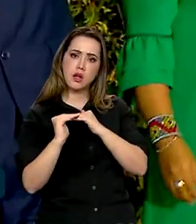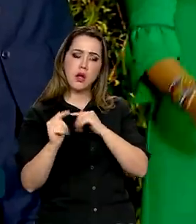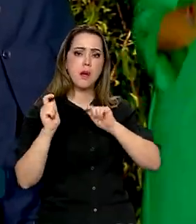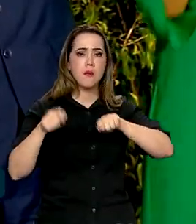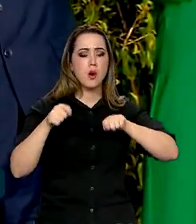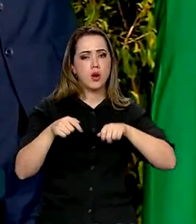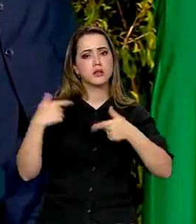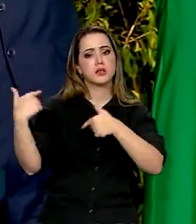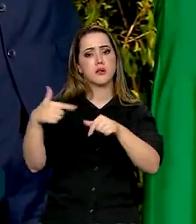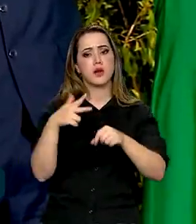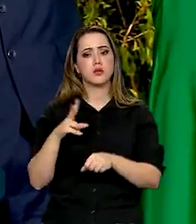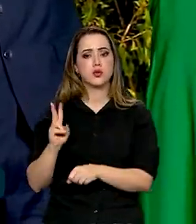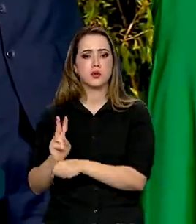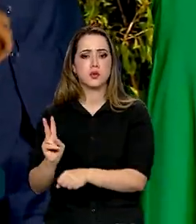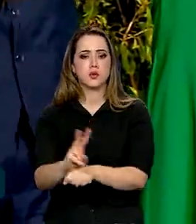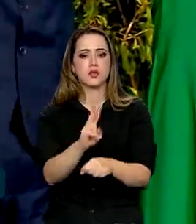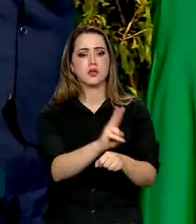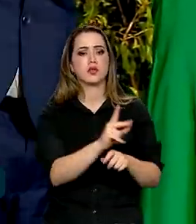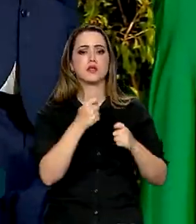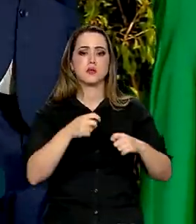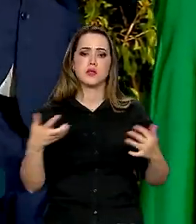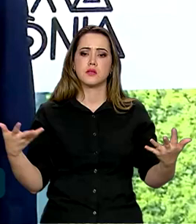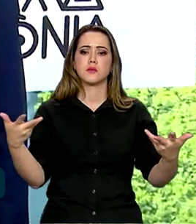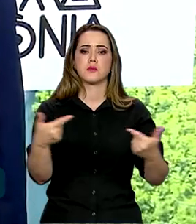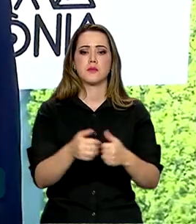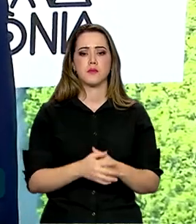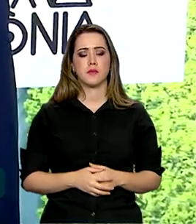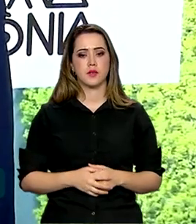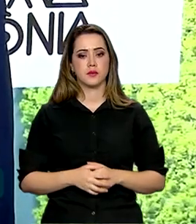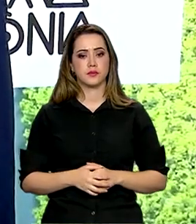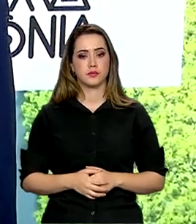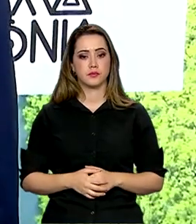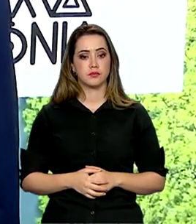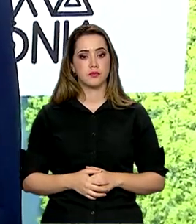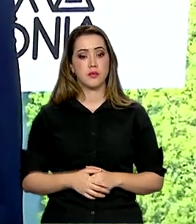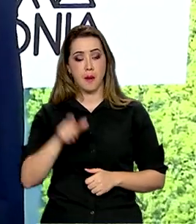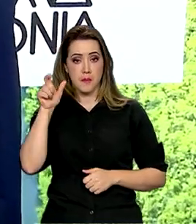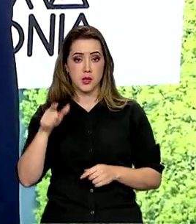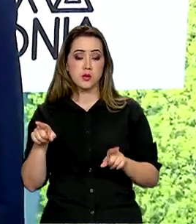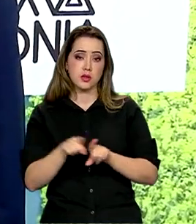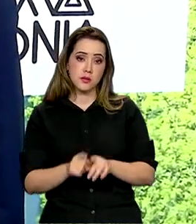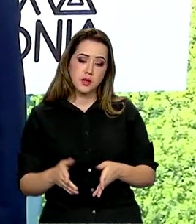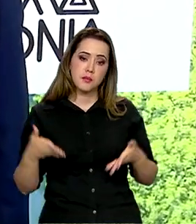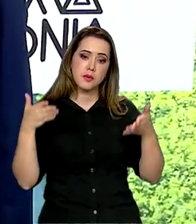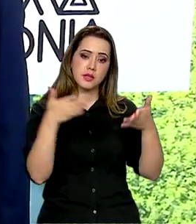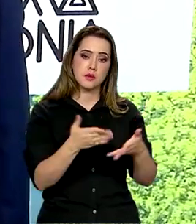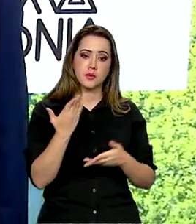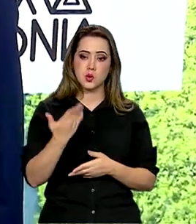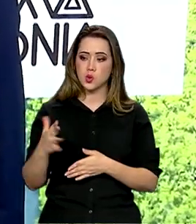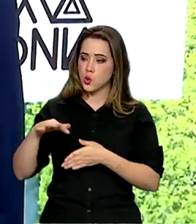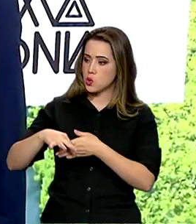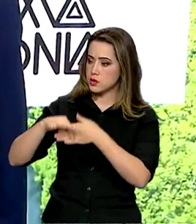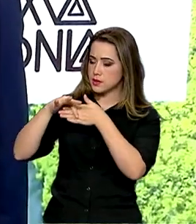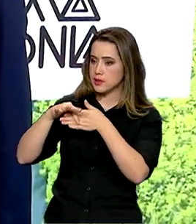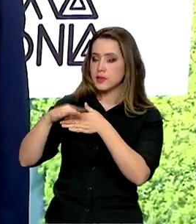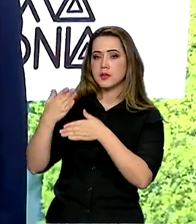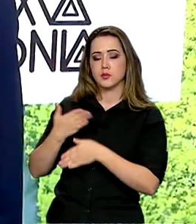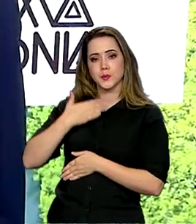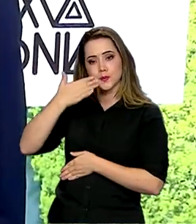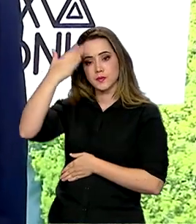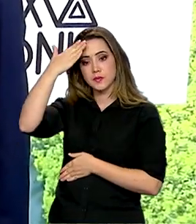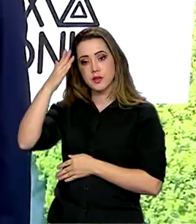fazer medidas de proteção que sejam eficazes. Quem participou também foi o líder dos Emirados Árabes, que está organizando